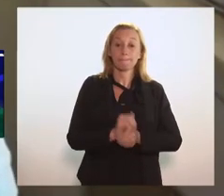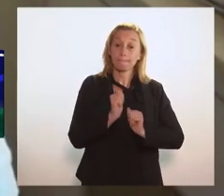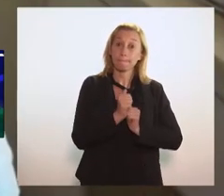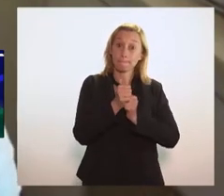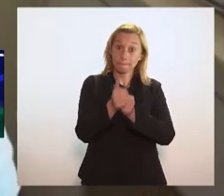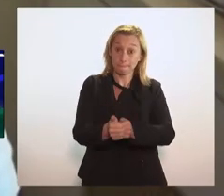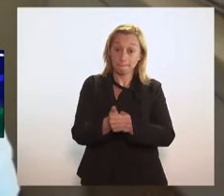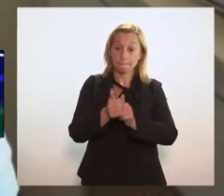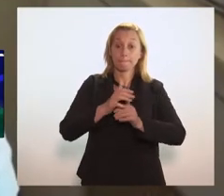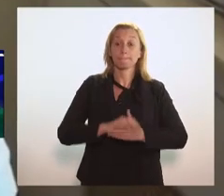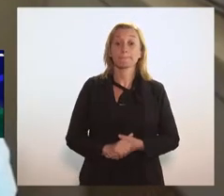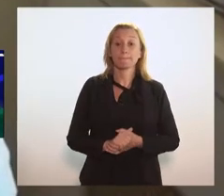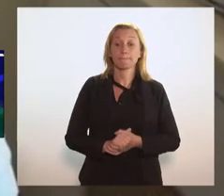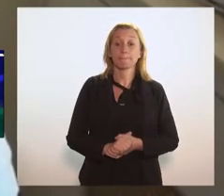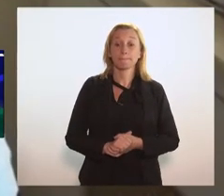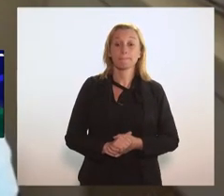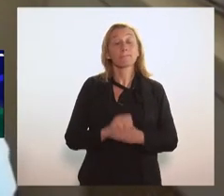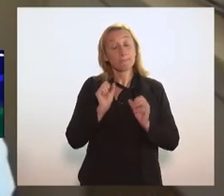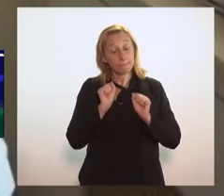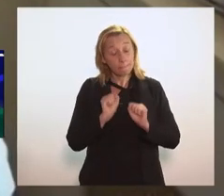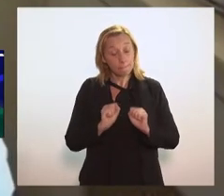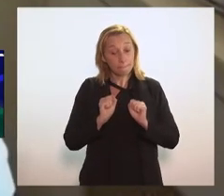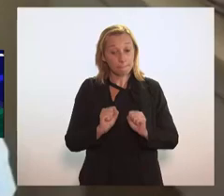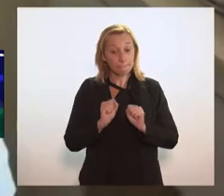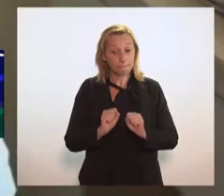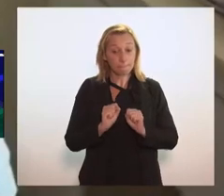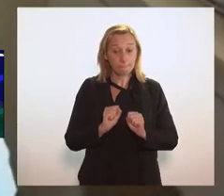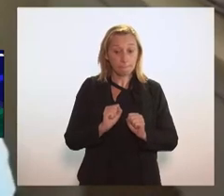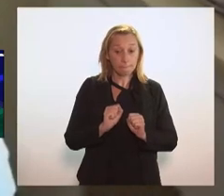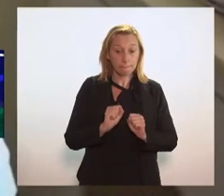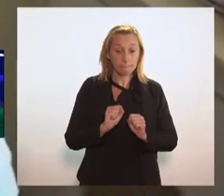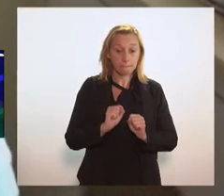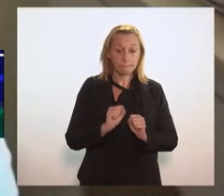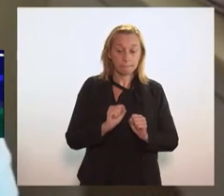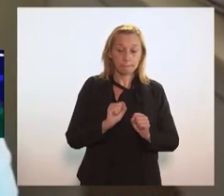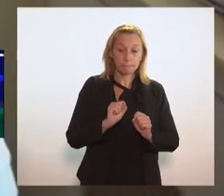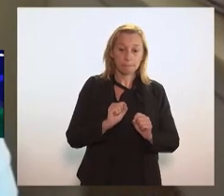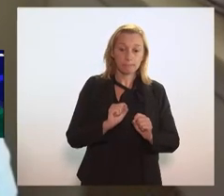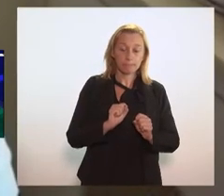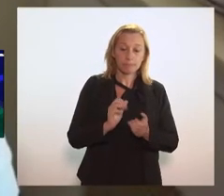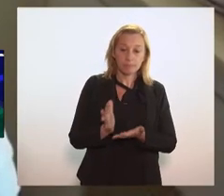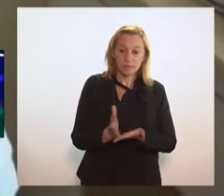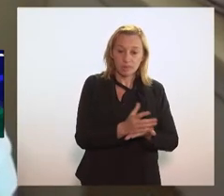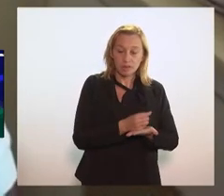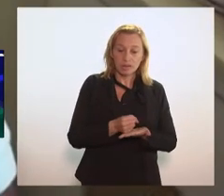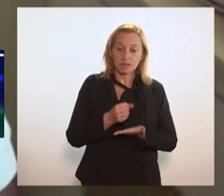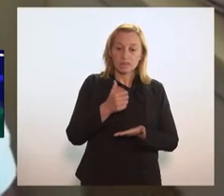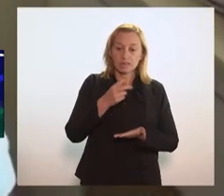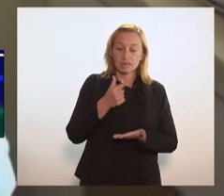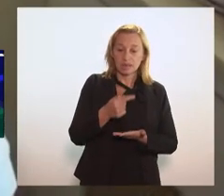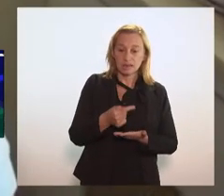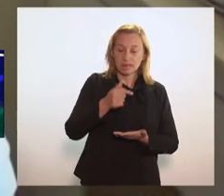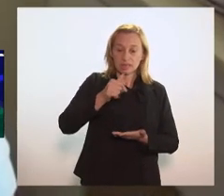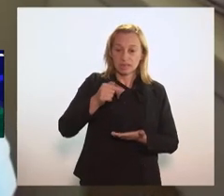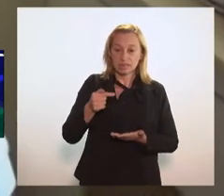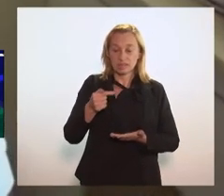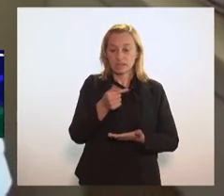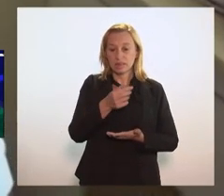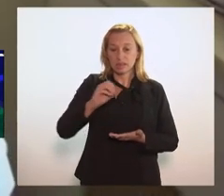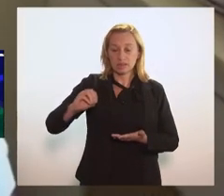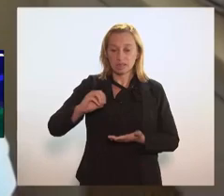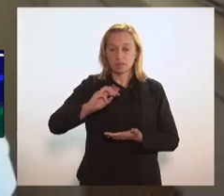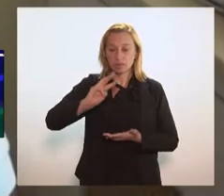segmento pode faturar 700 milhões em 5 anos, diz quais os